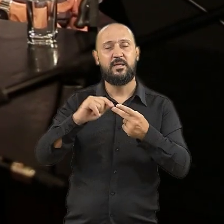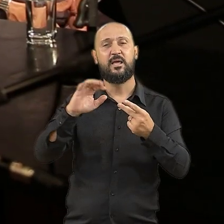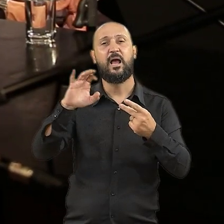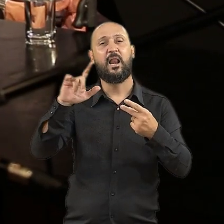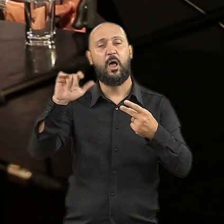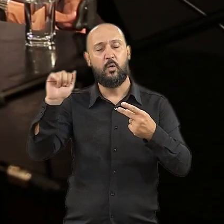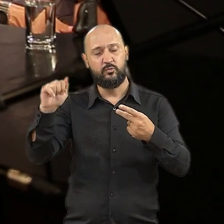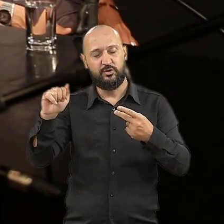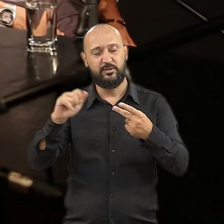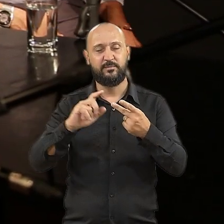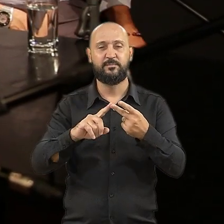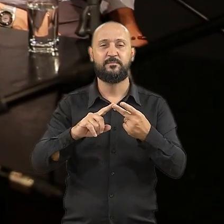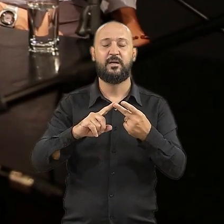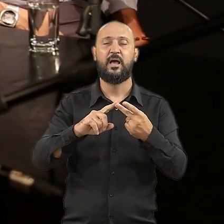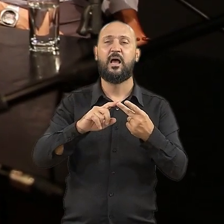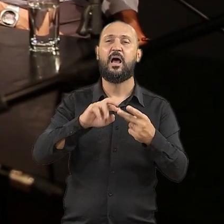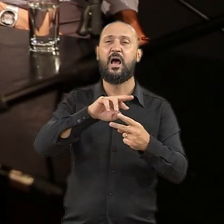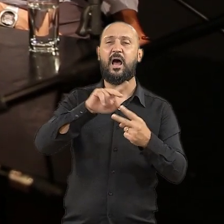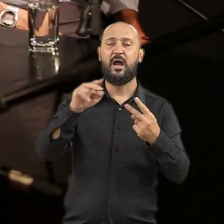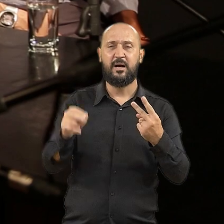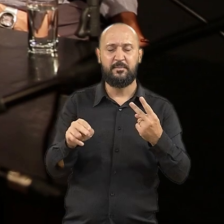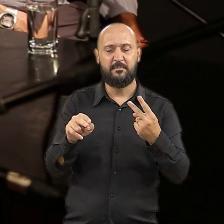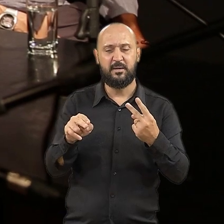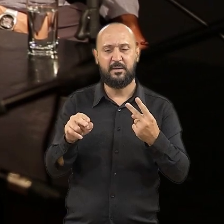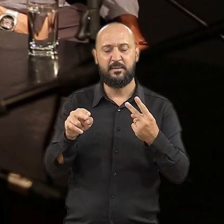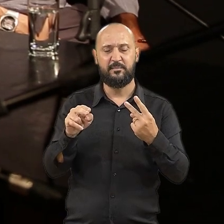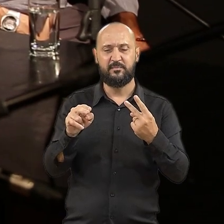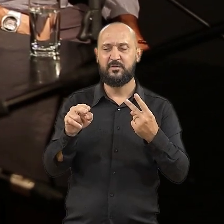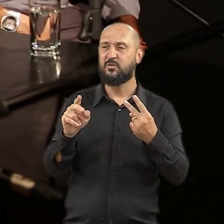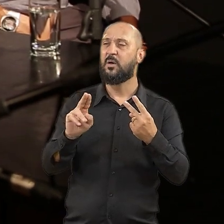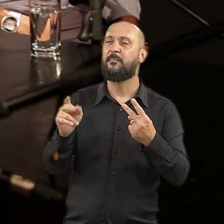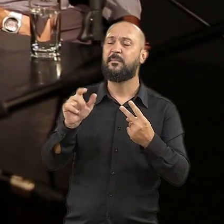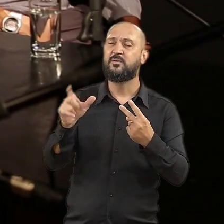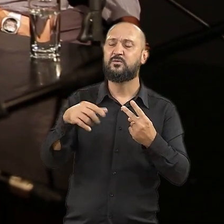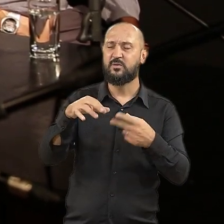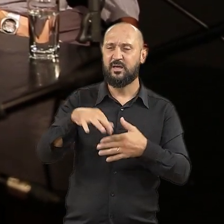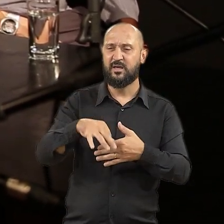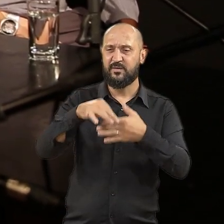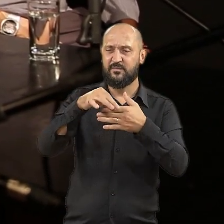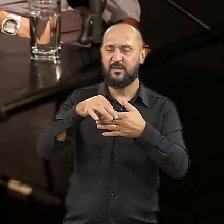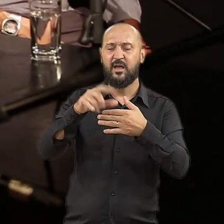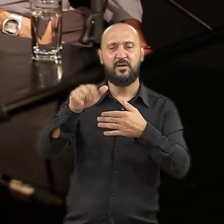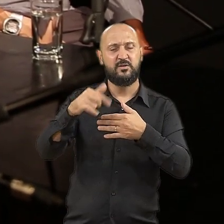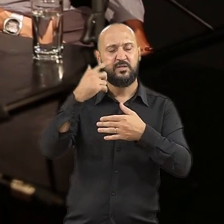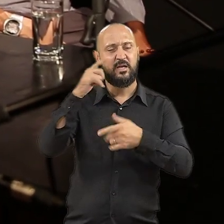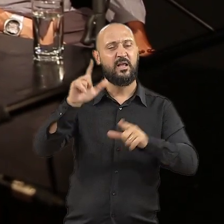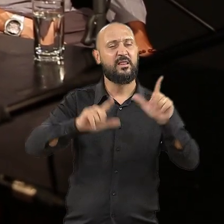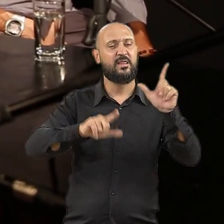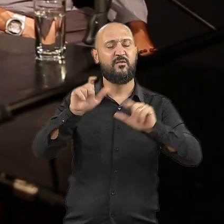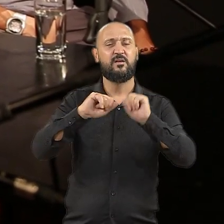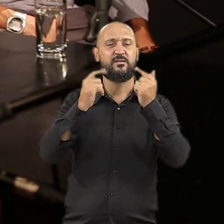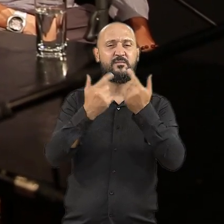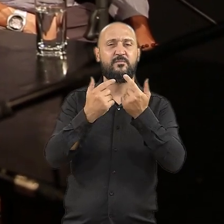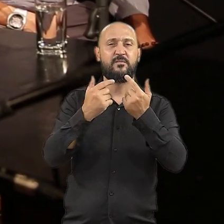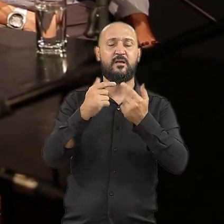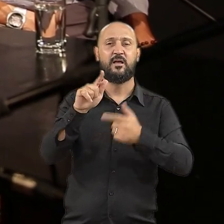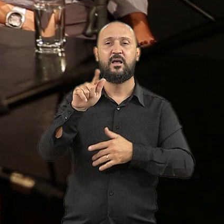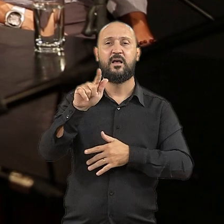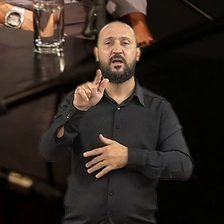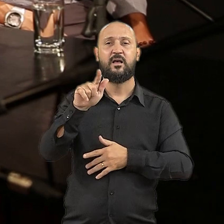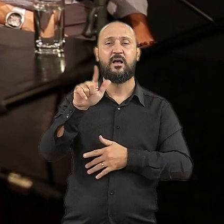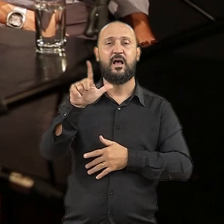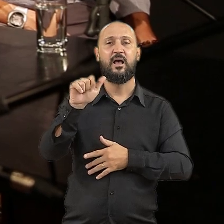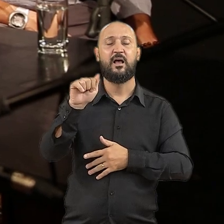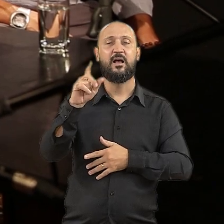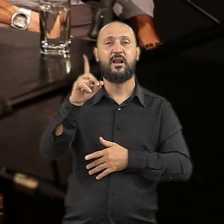Cláudia, olha só. A irmã de uma pessoa que dirigiu, acho que até a TV Assembleia aqui, a